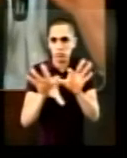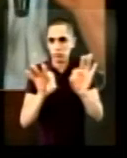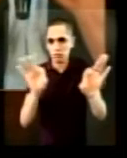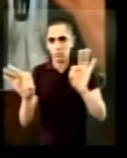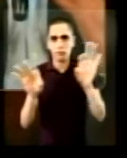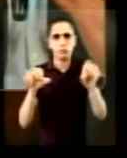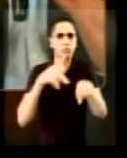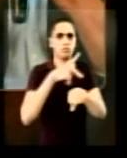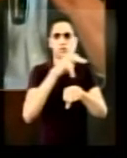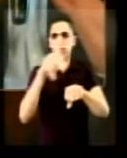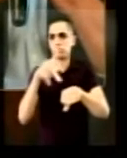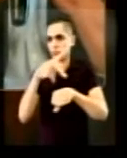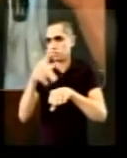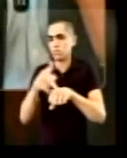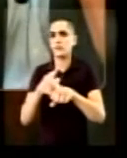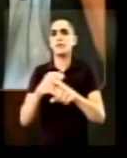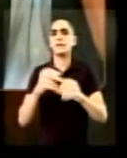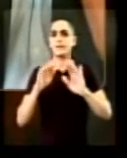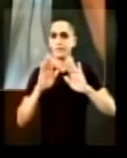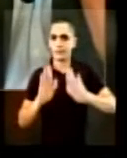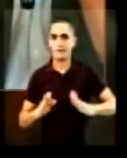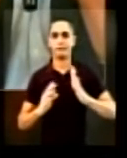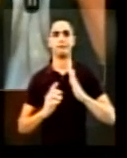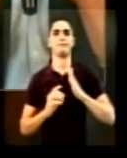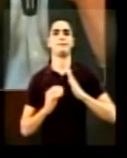fecharam fronteiras, que